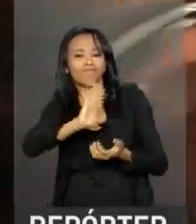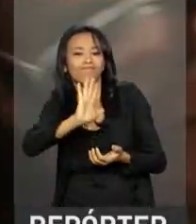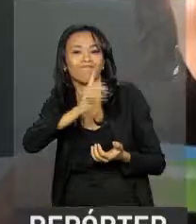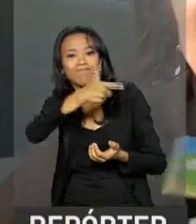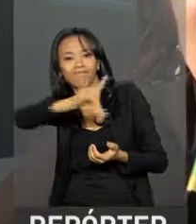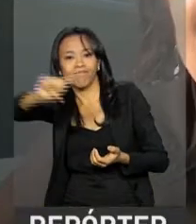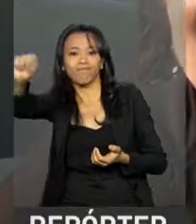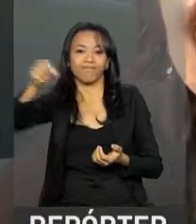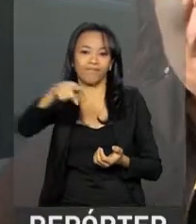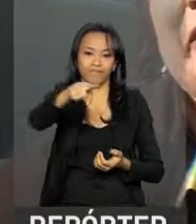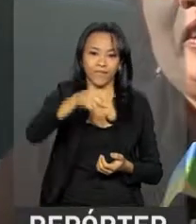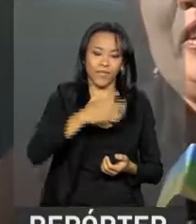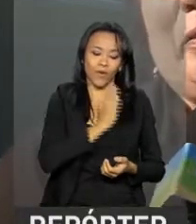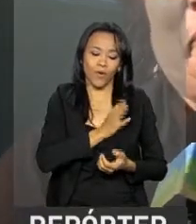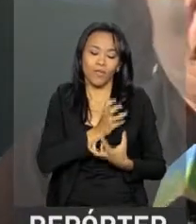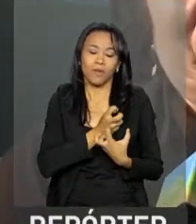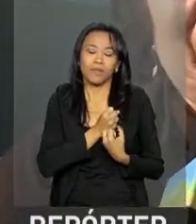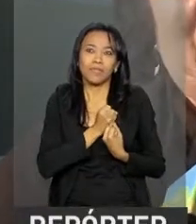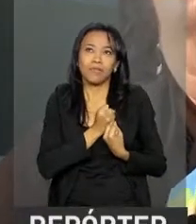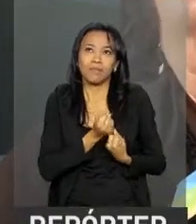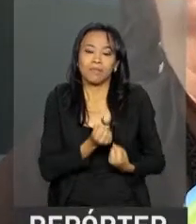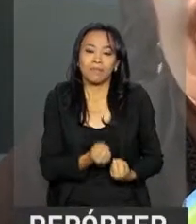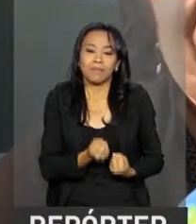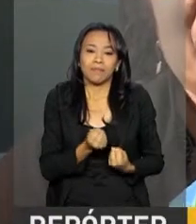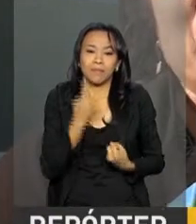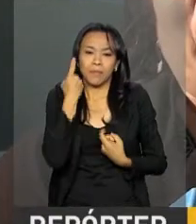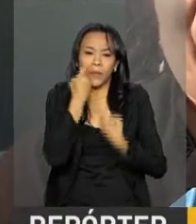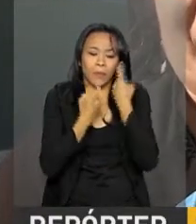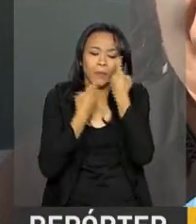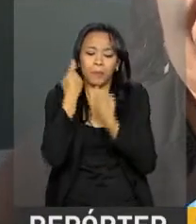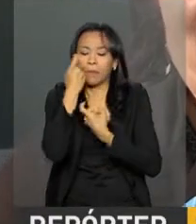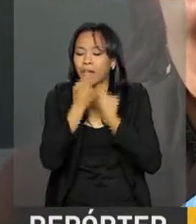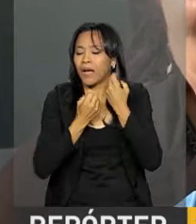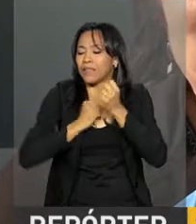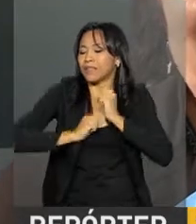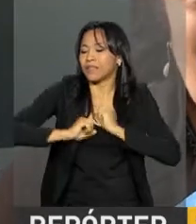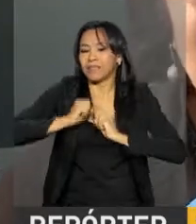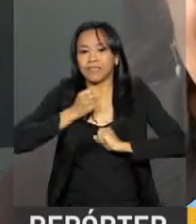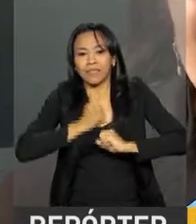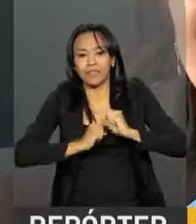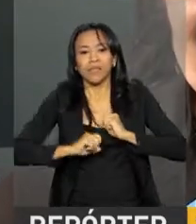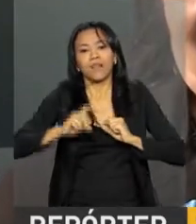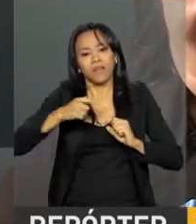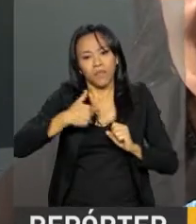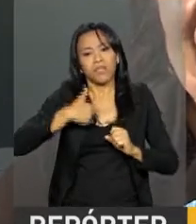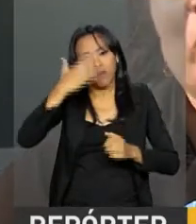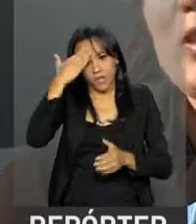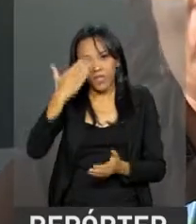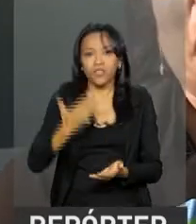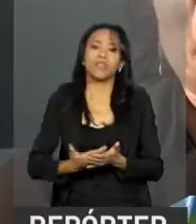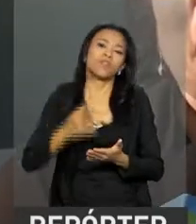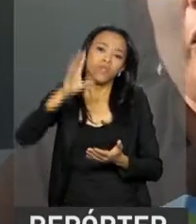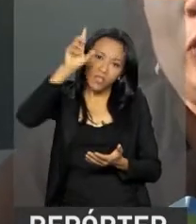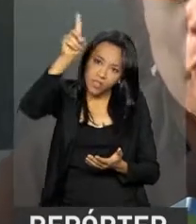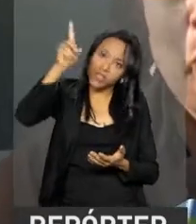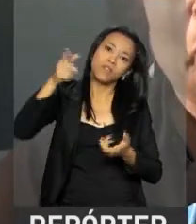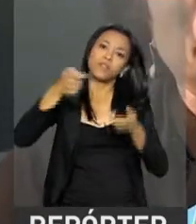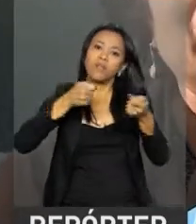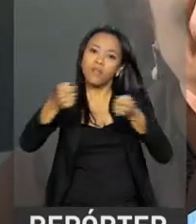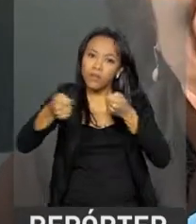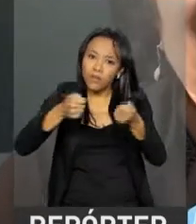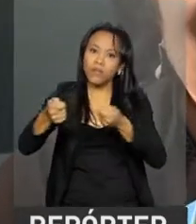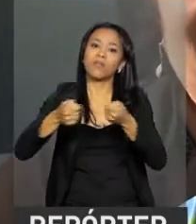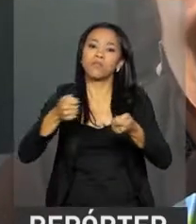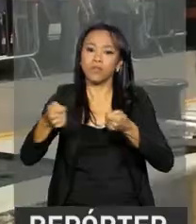despedida. Muito apertado, preocupada, ansiosa, mas eu creio que Deus está no controle de